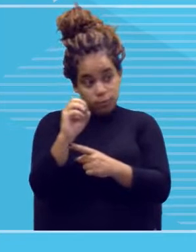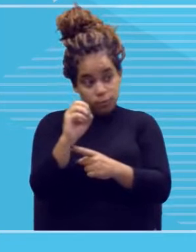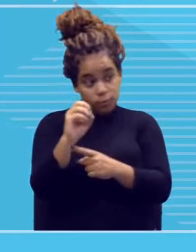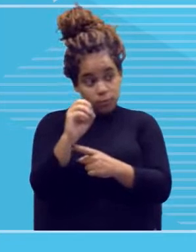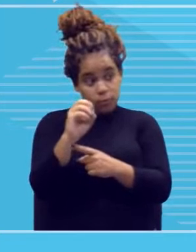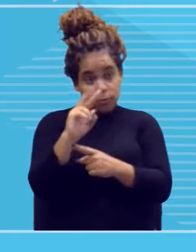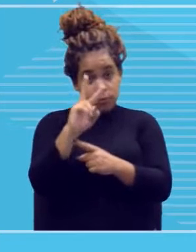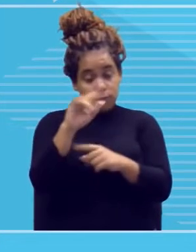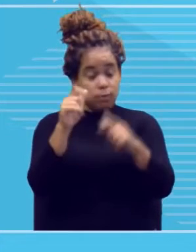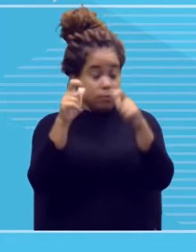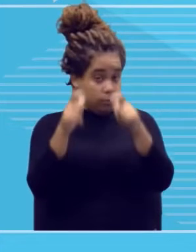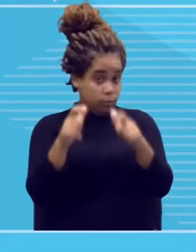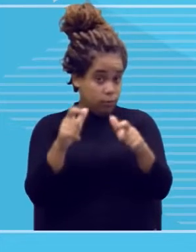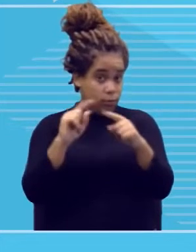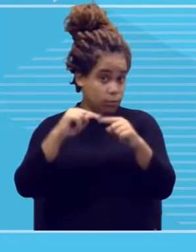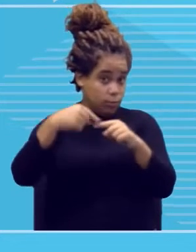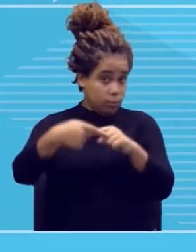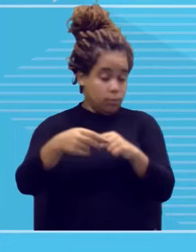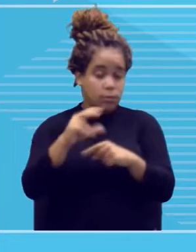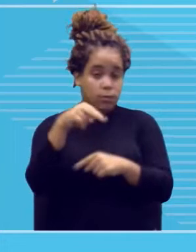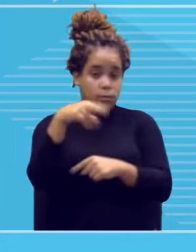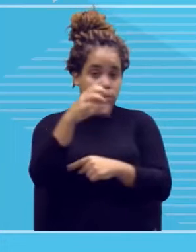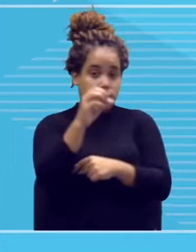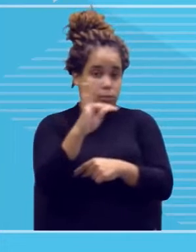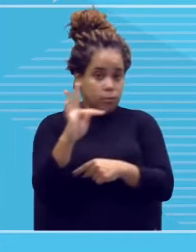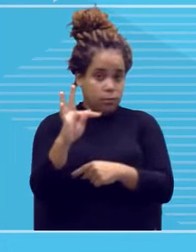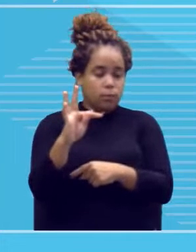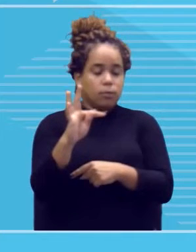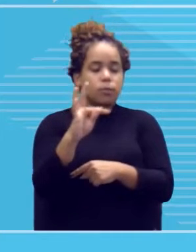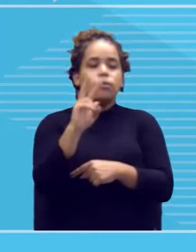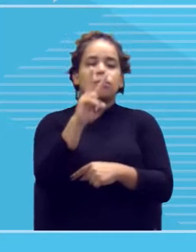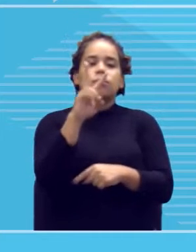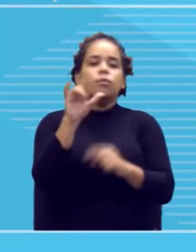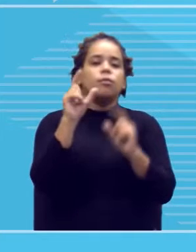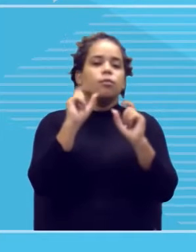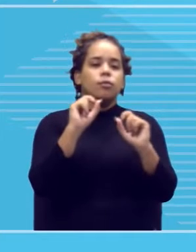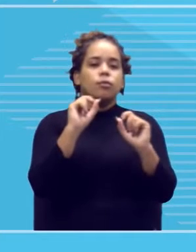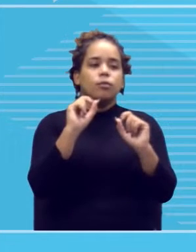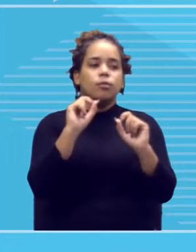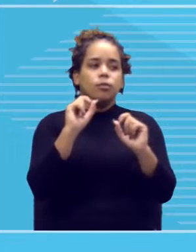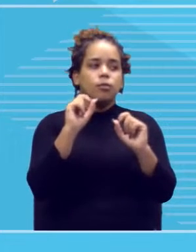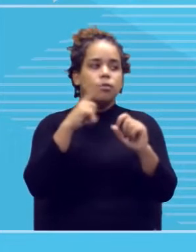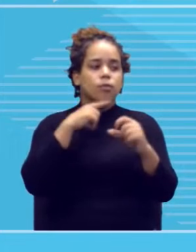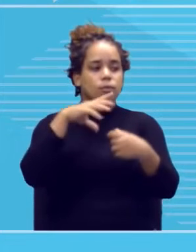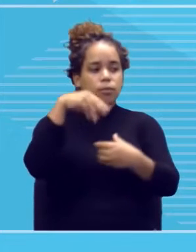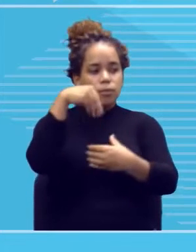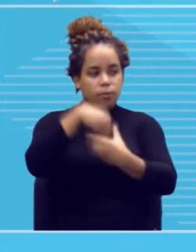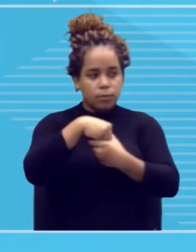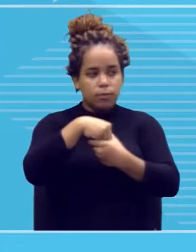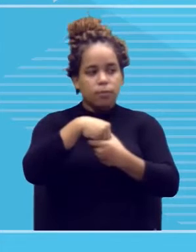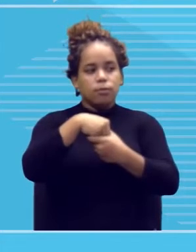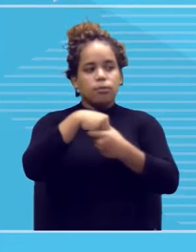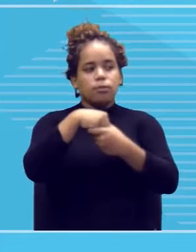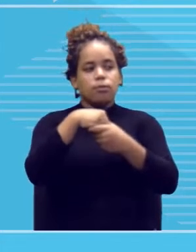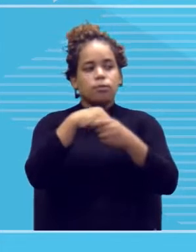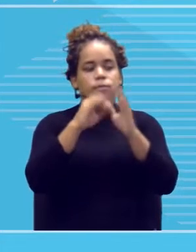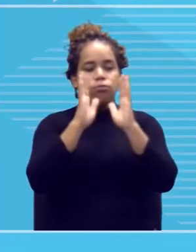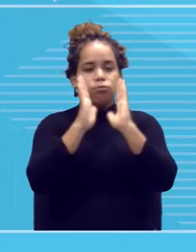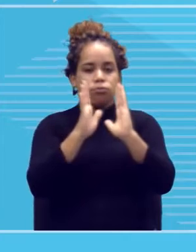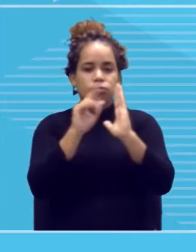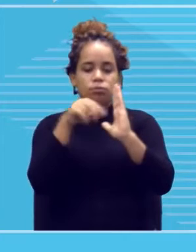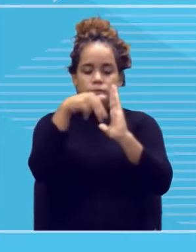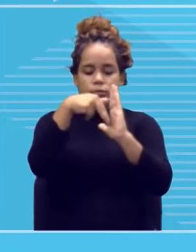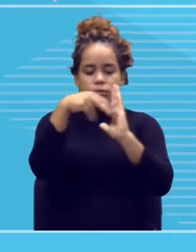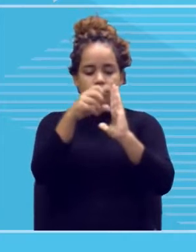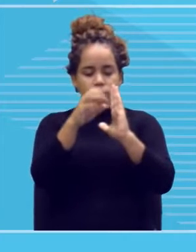tio vai ficar onde vai ficar depois do note um note ele vai ser bem no meio vai ficar bem no meio entre